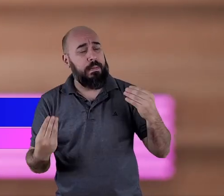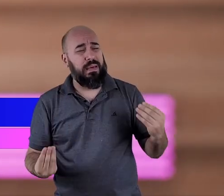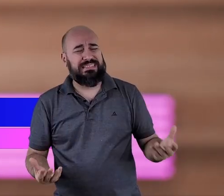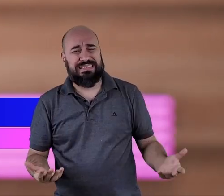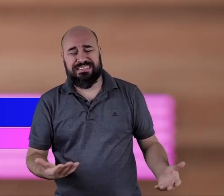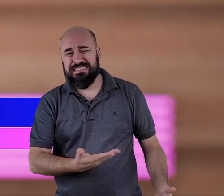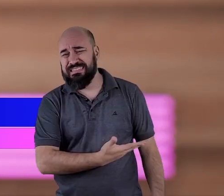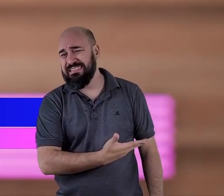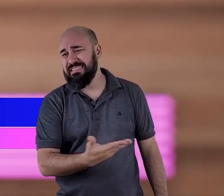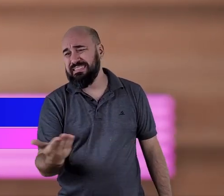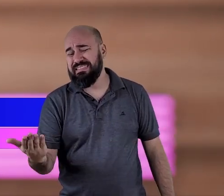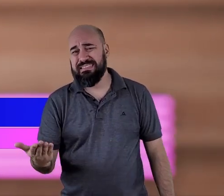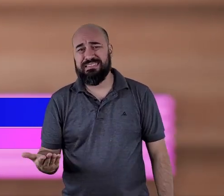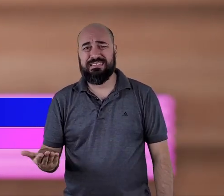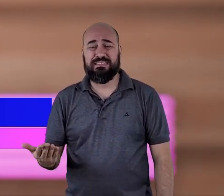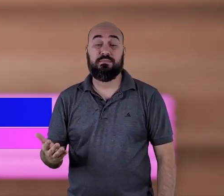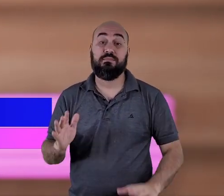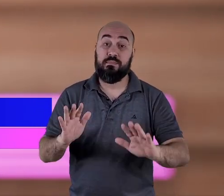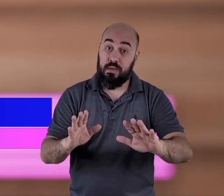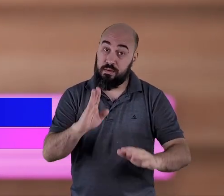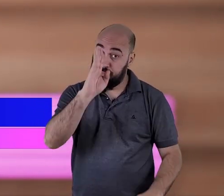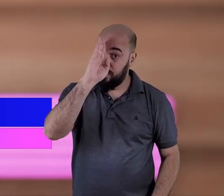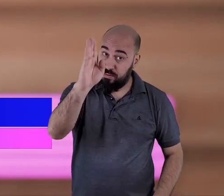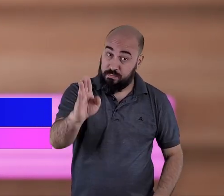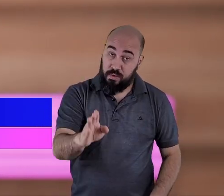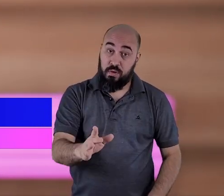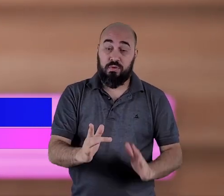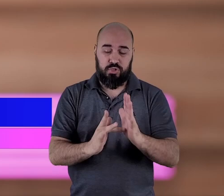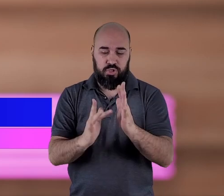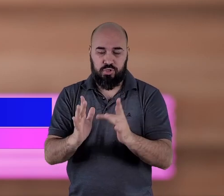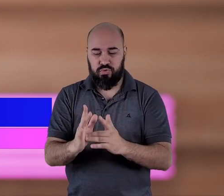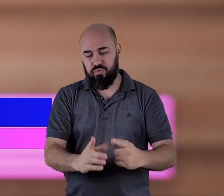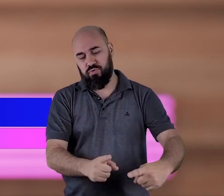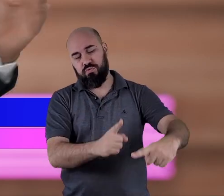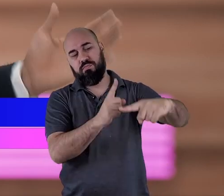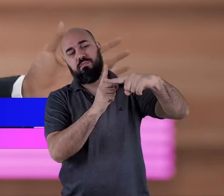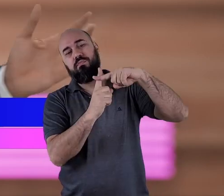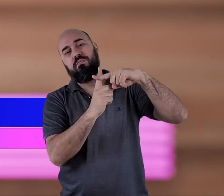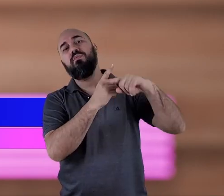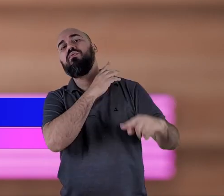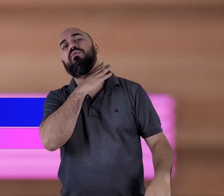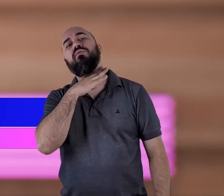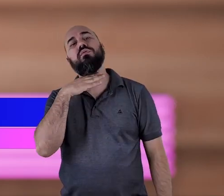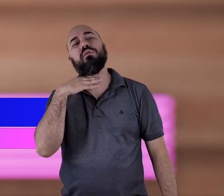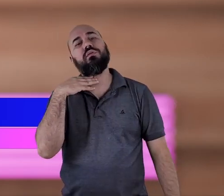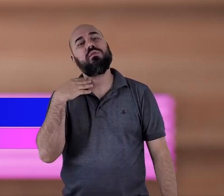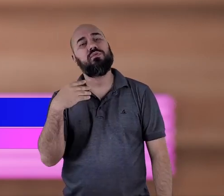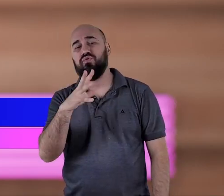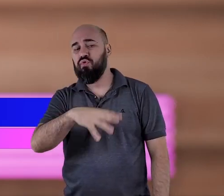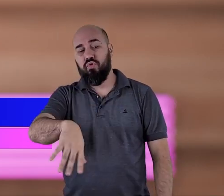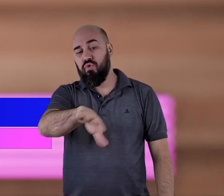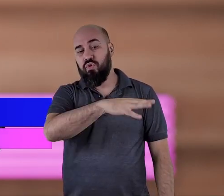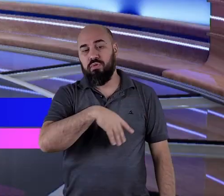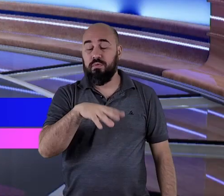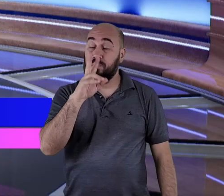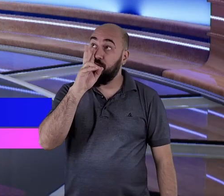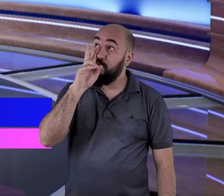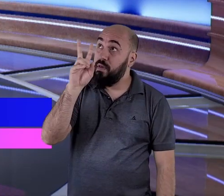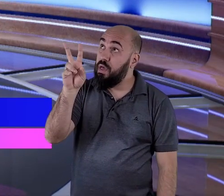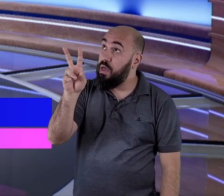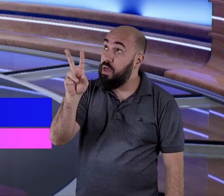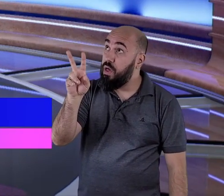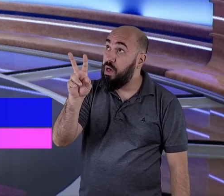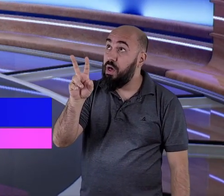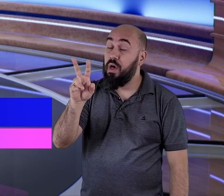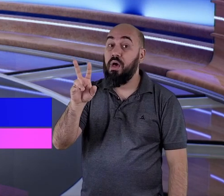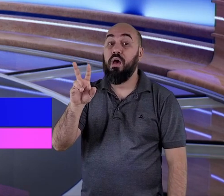é Jesus subindo o Monte Calvário para morrer por toda a raça humana. Quando